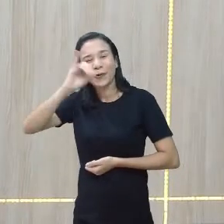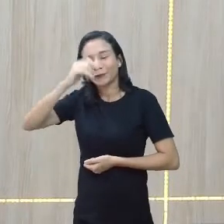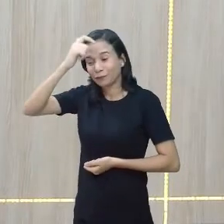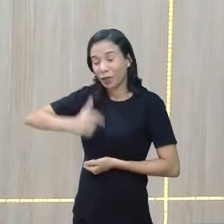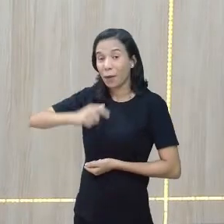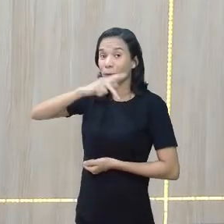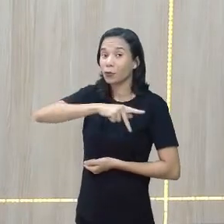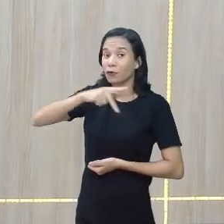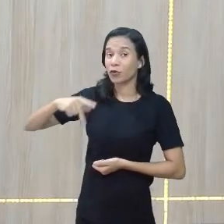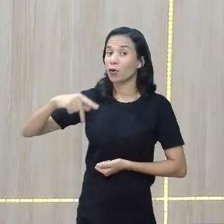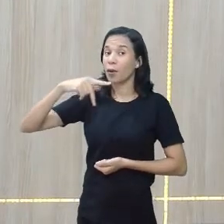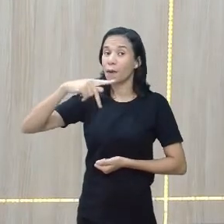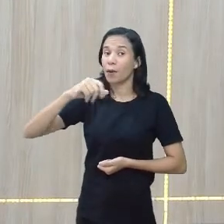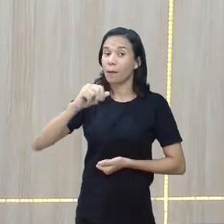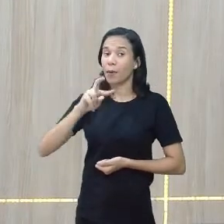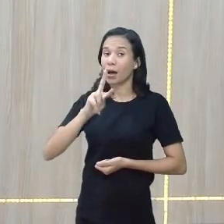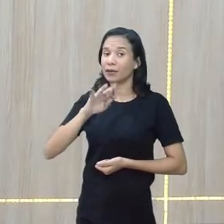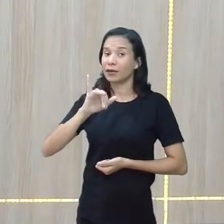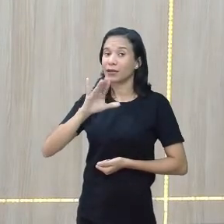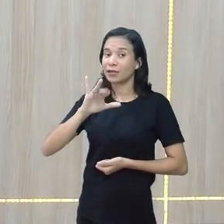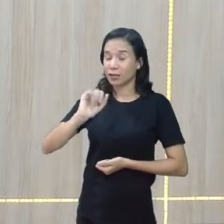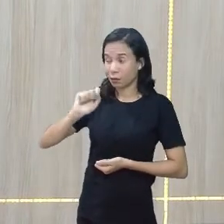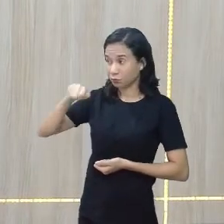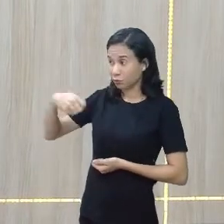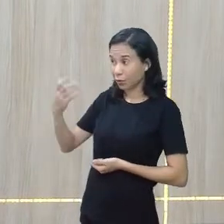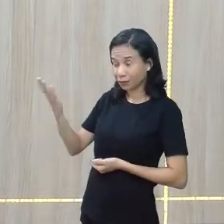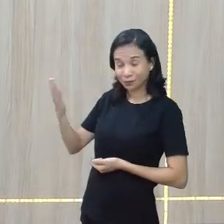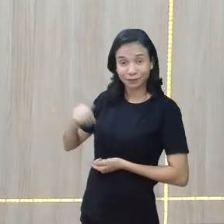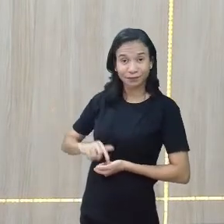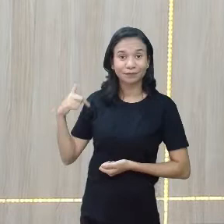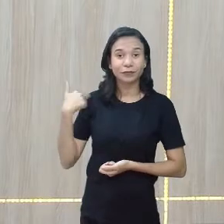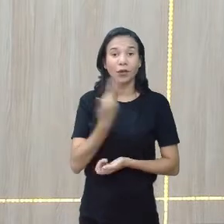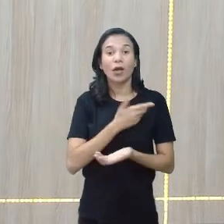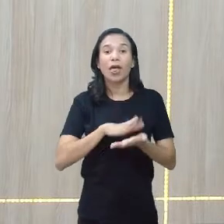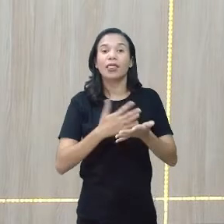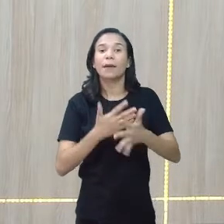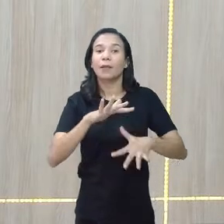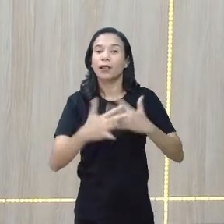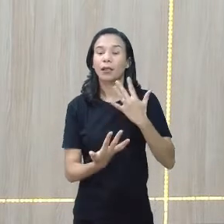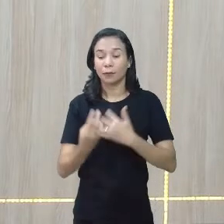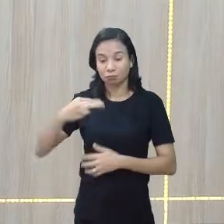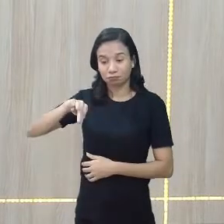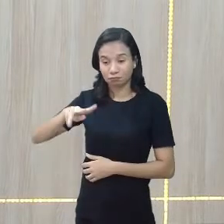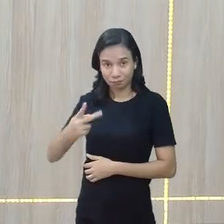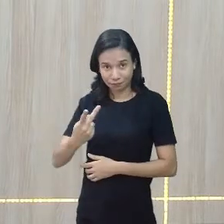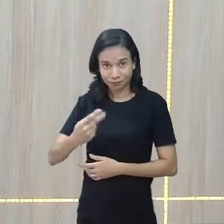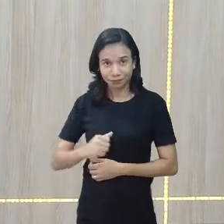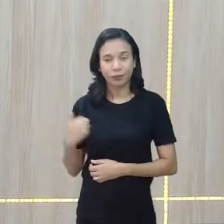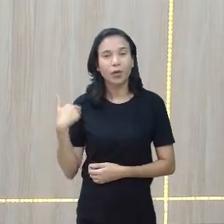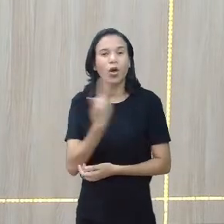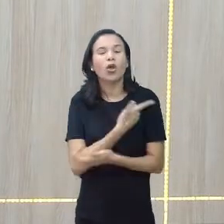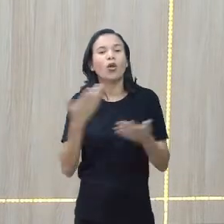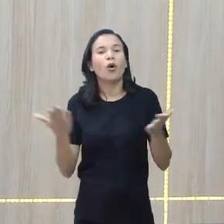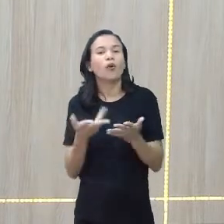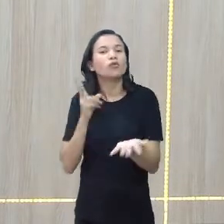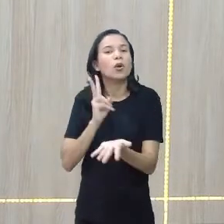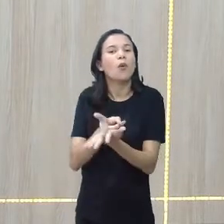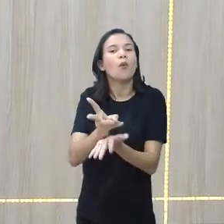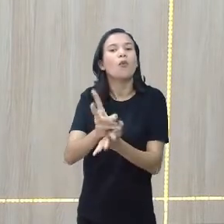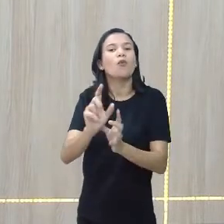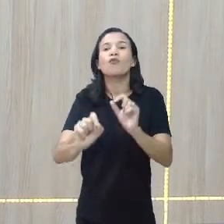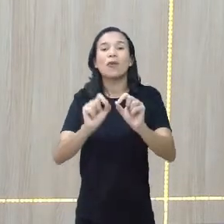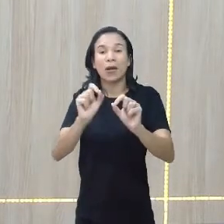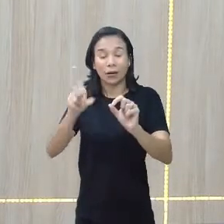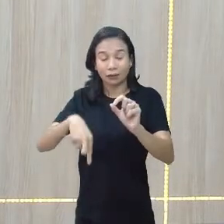sou a professora Patrícia Fontes, esse é o meu sinal, eu estou com a intérprete de Libras, Helena. Nós hoje vamos dar